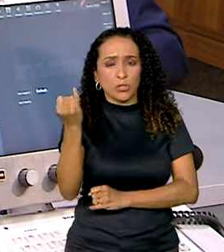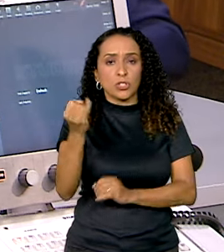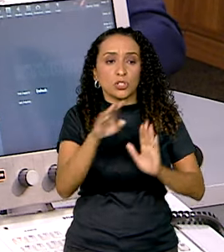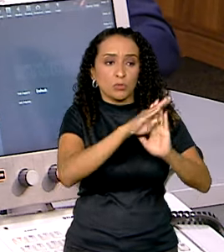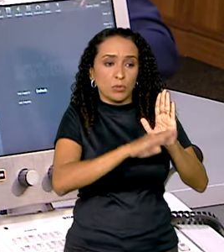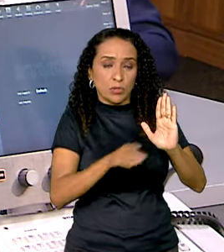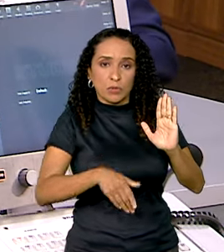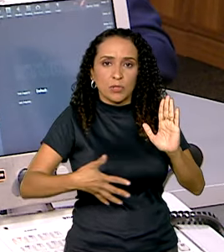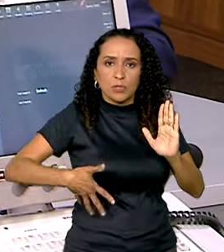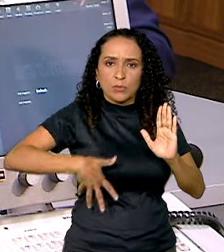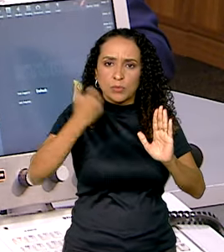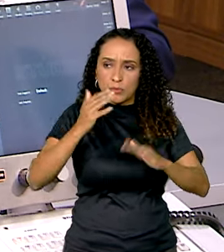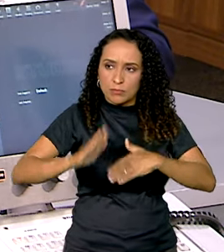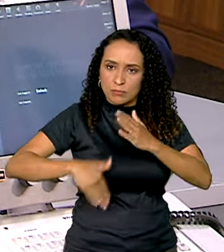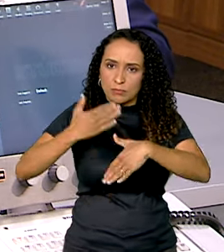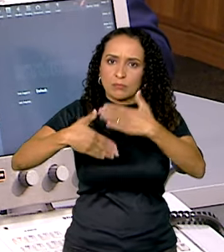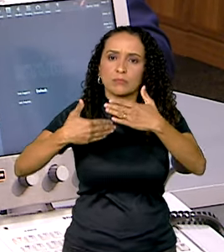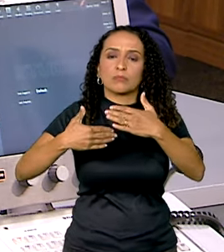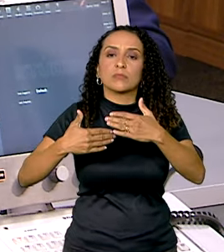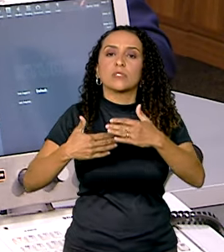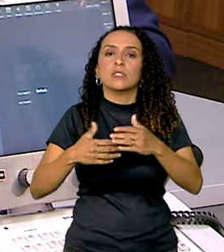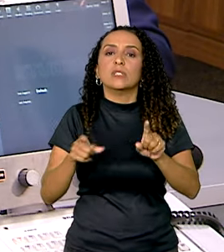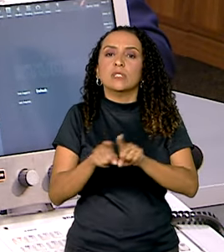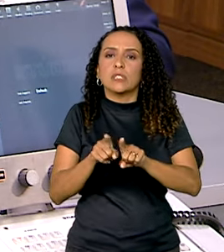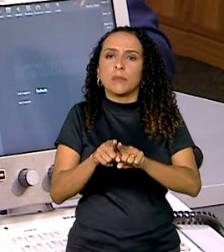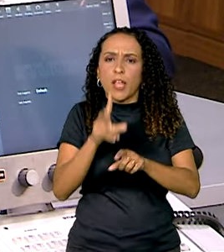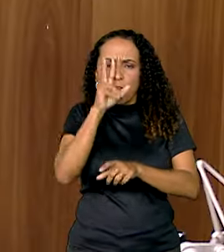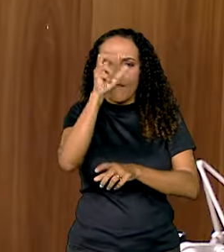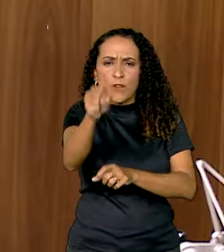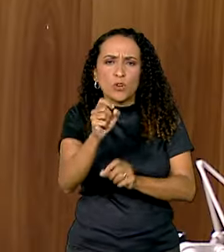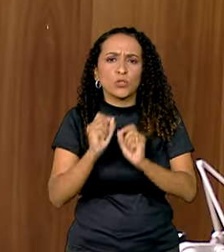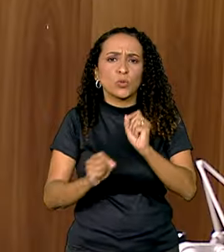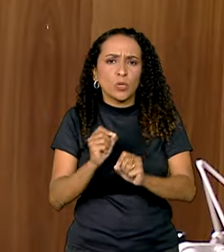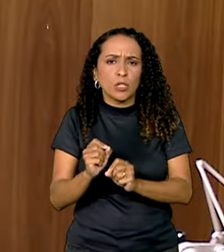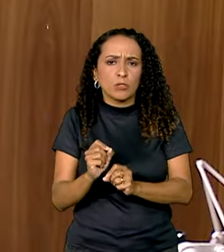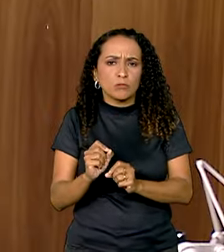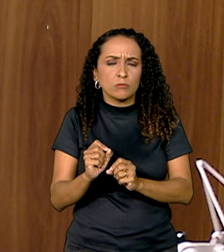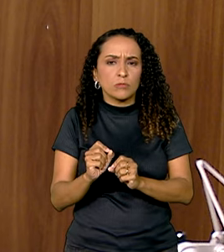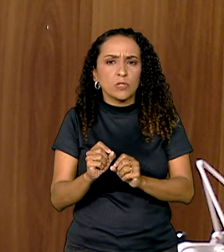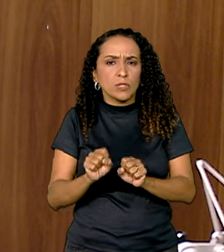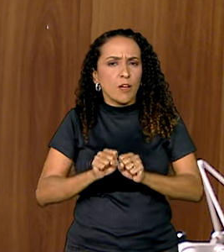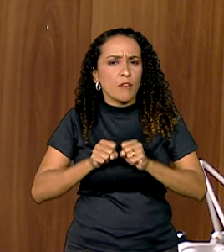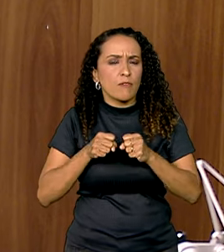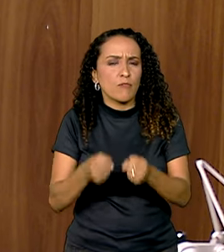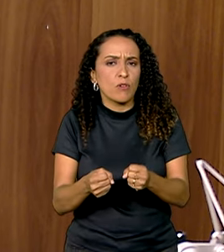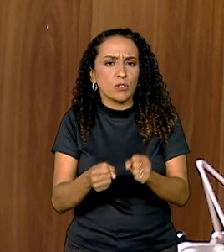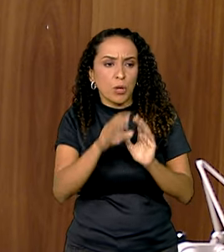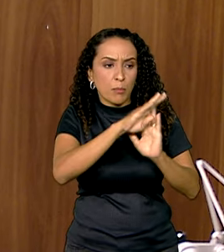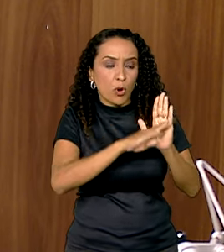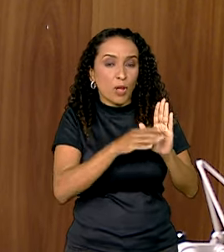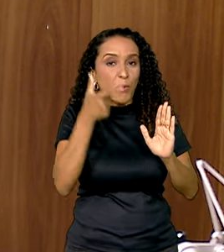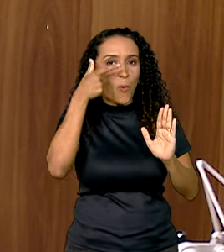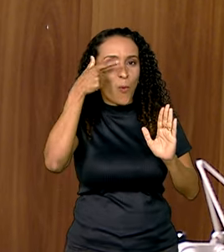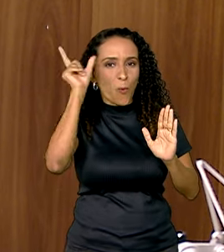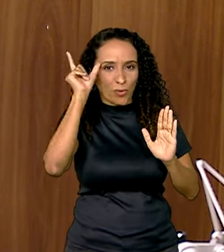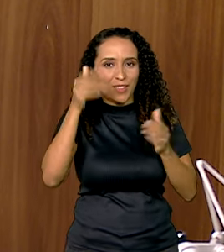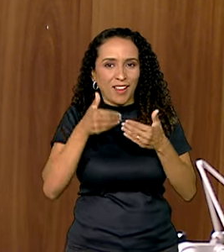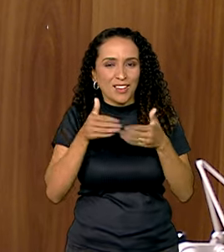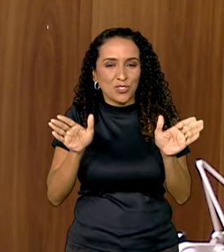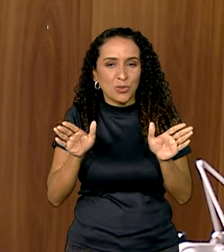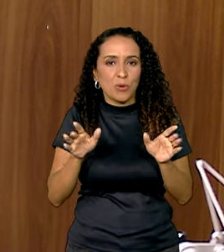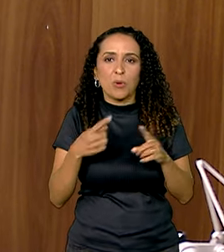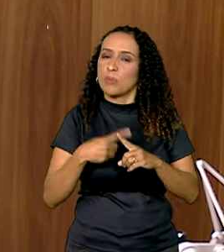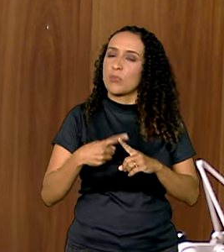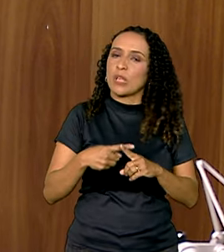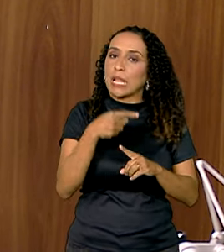de aceleração do crescimento, ele vem reforçar os programas que lançamos ontem, porque neles